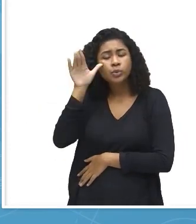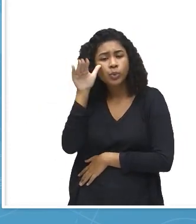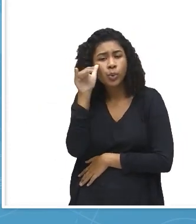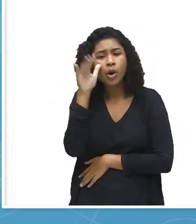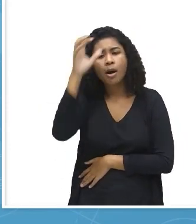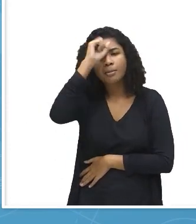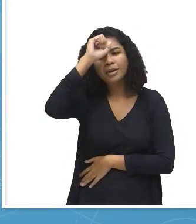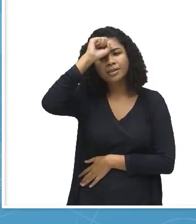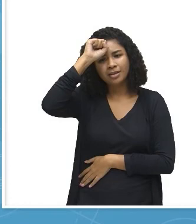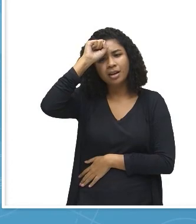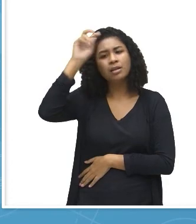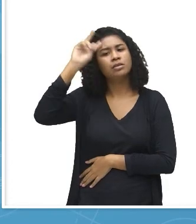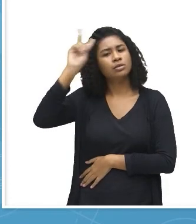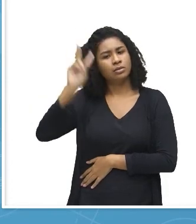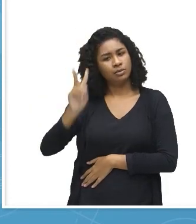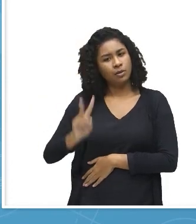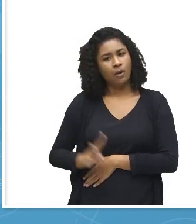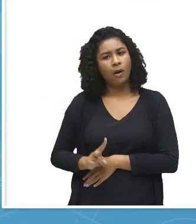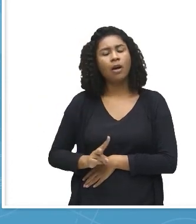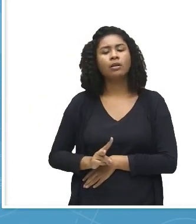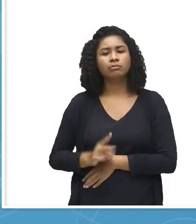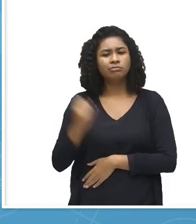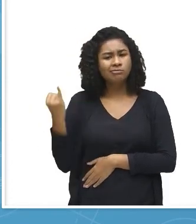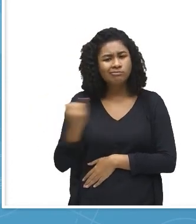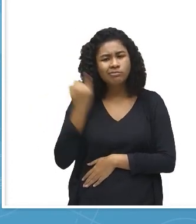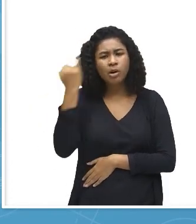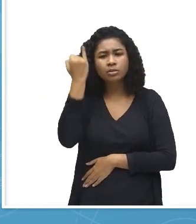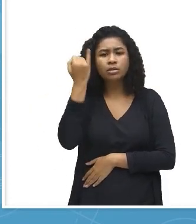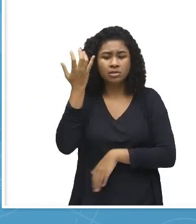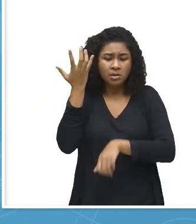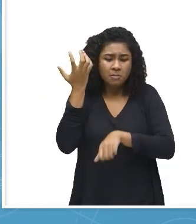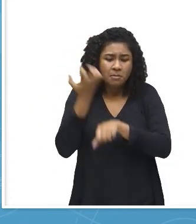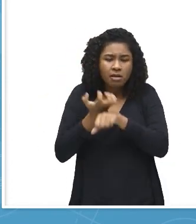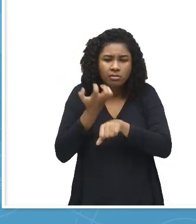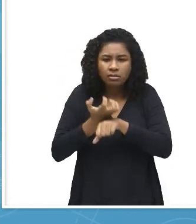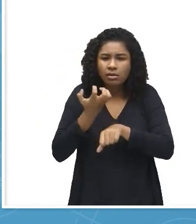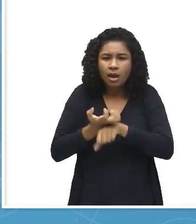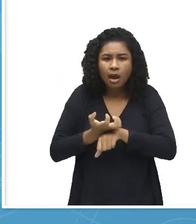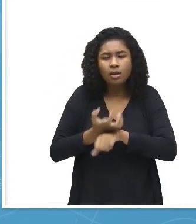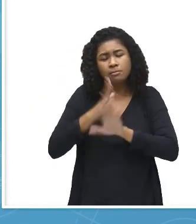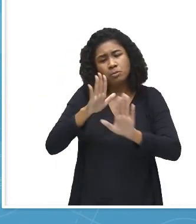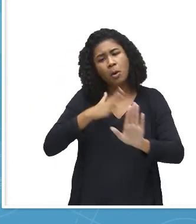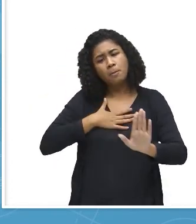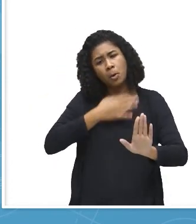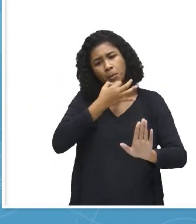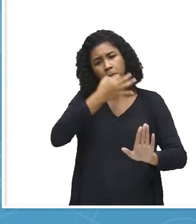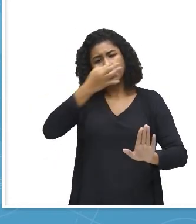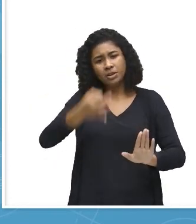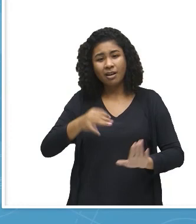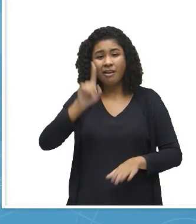sobre a história, que é uma disciplina, na minha opinião,